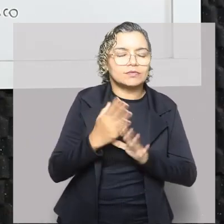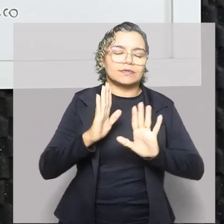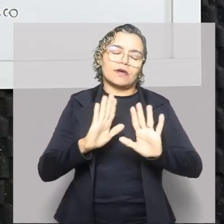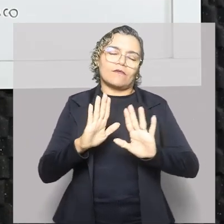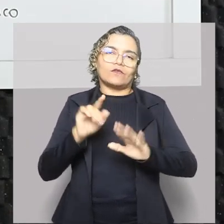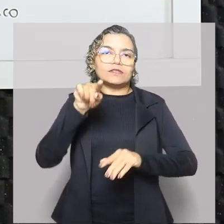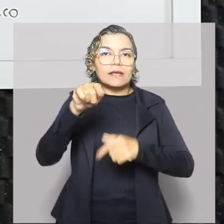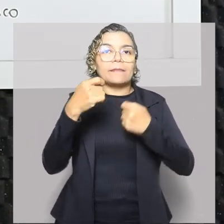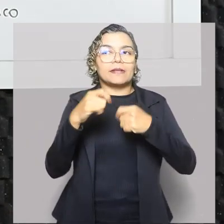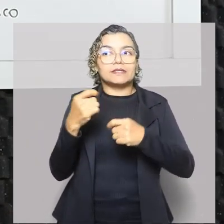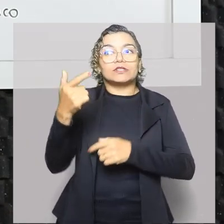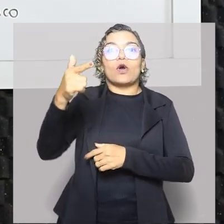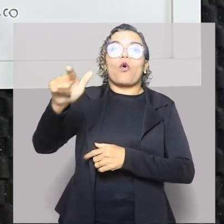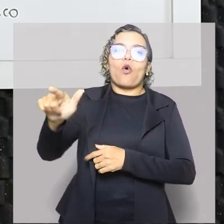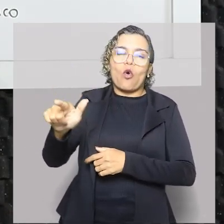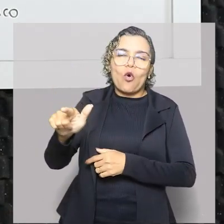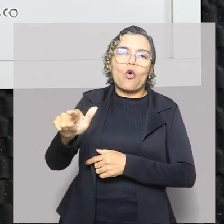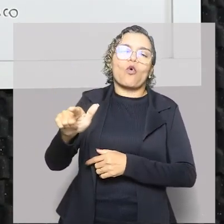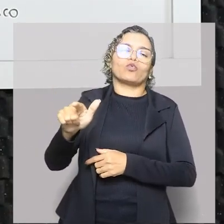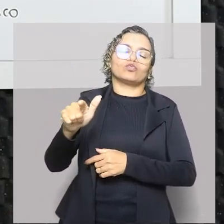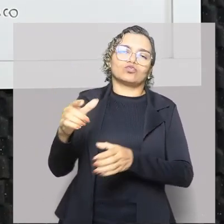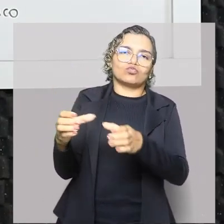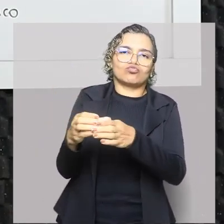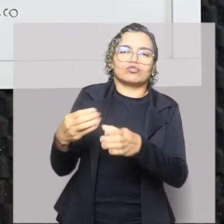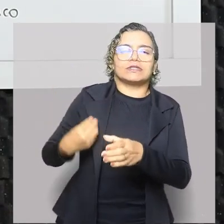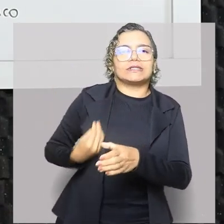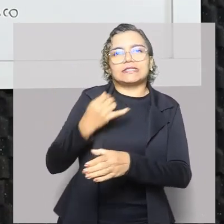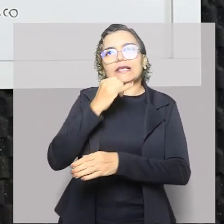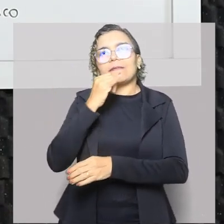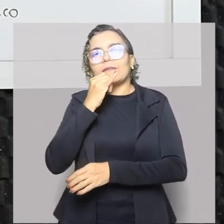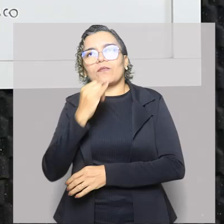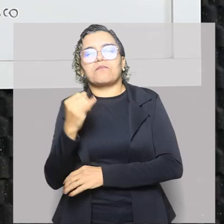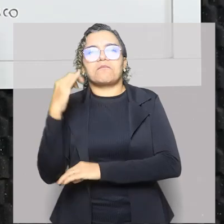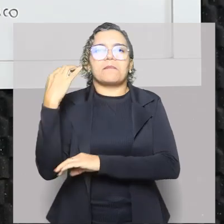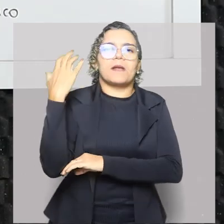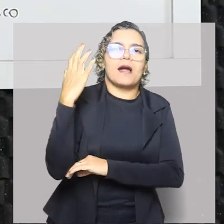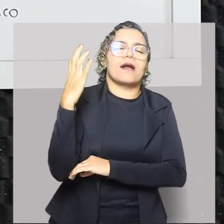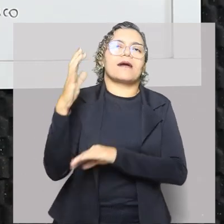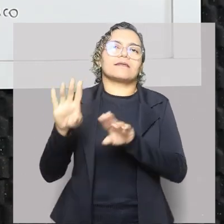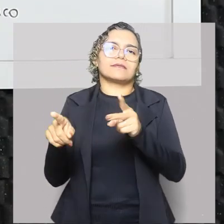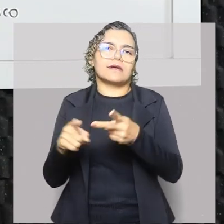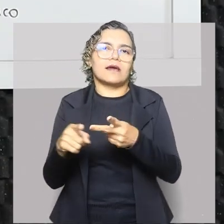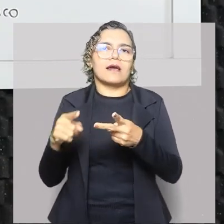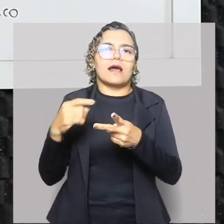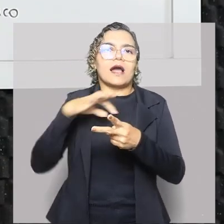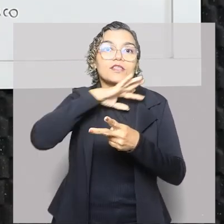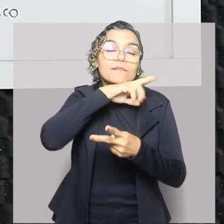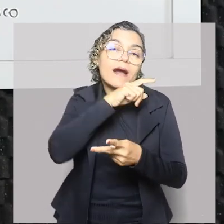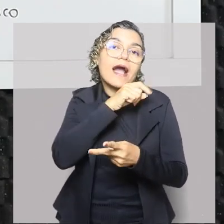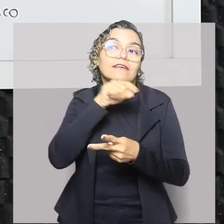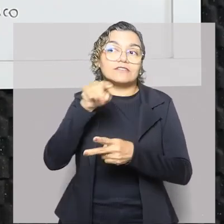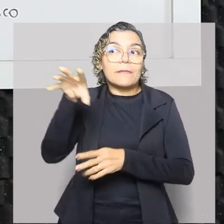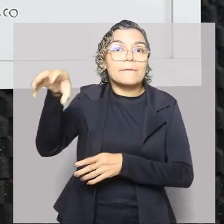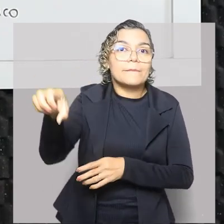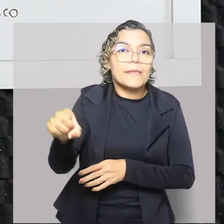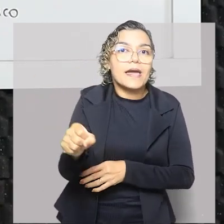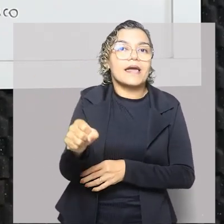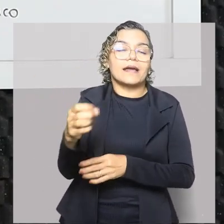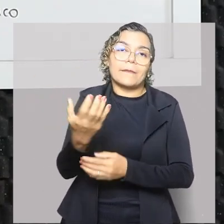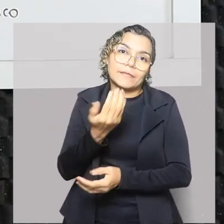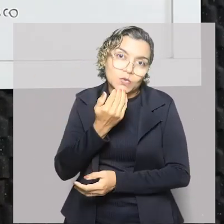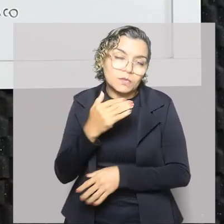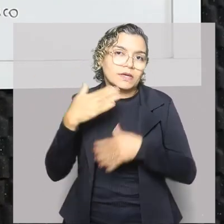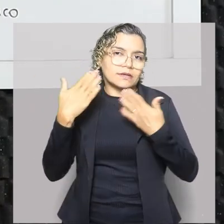de outros seres vivos, né? Como plantas, como animais. Então, esse é todo o processo que nós obedecemos